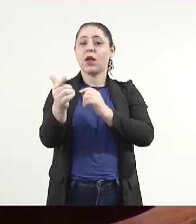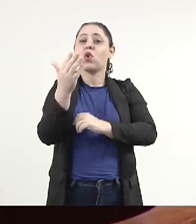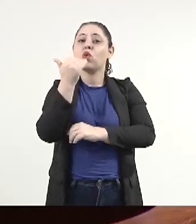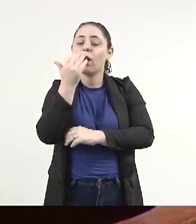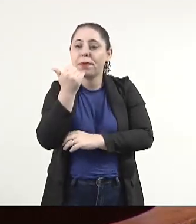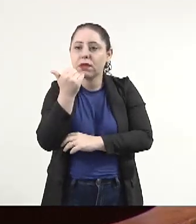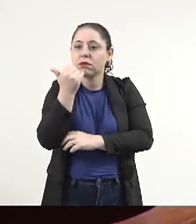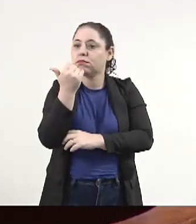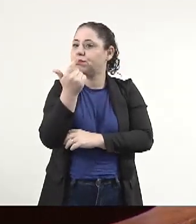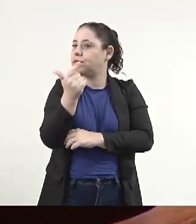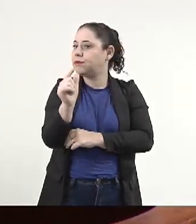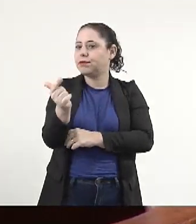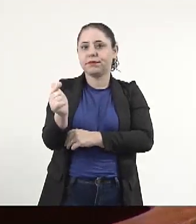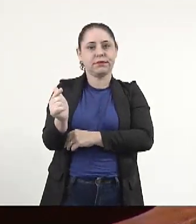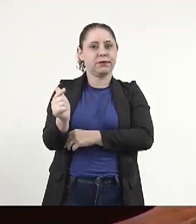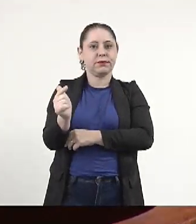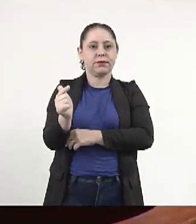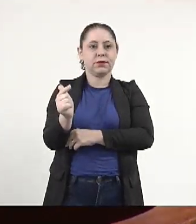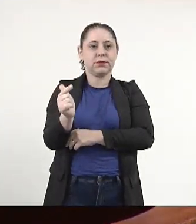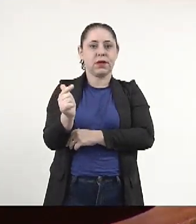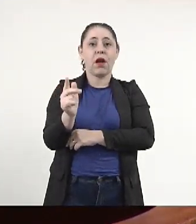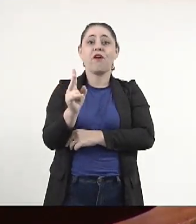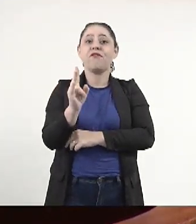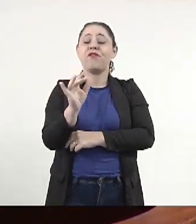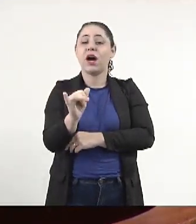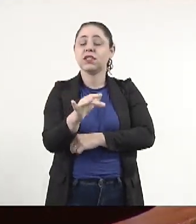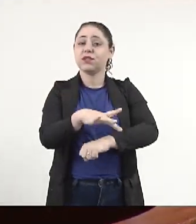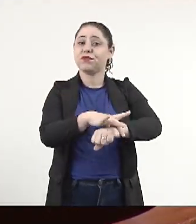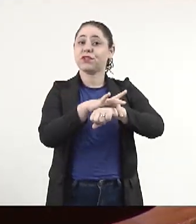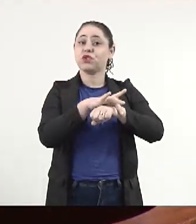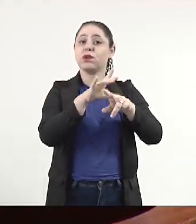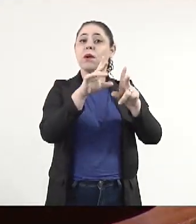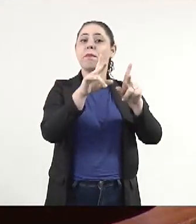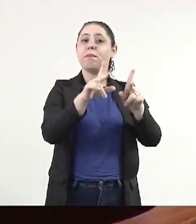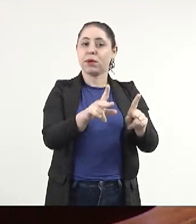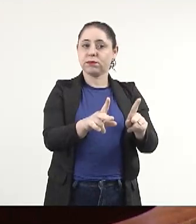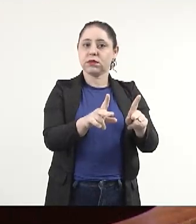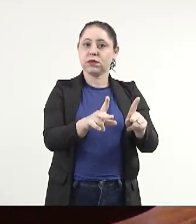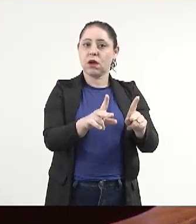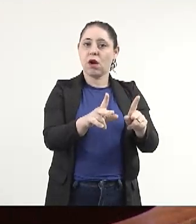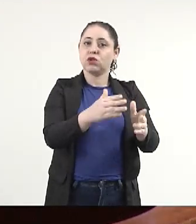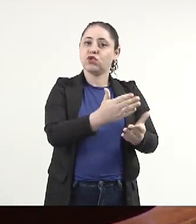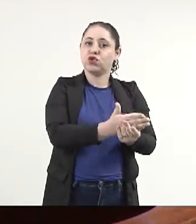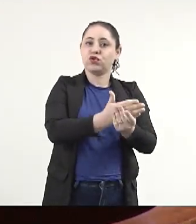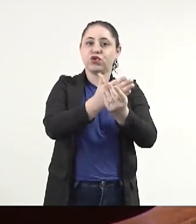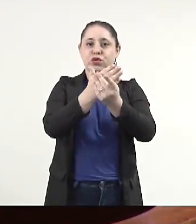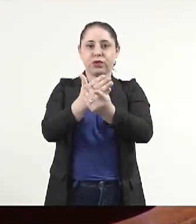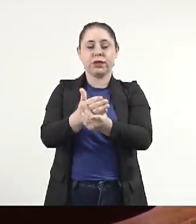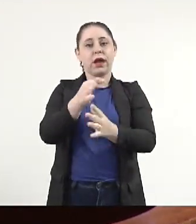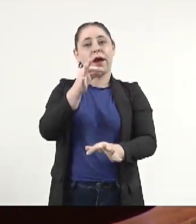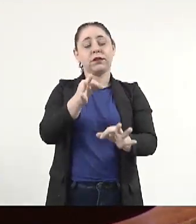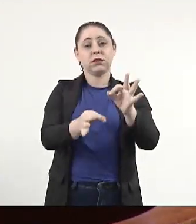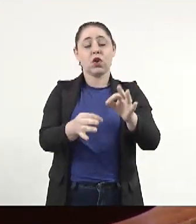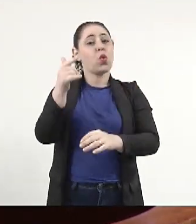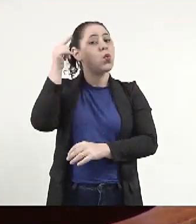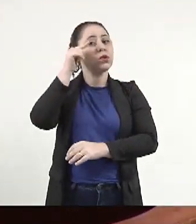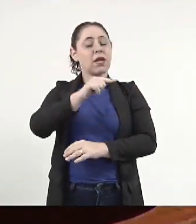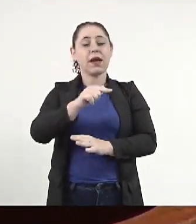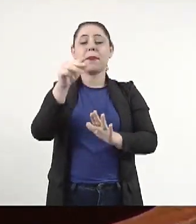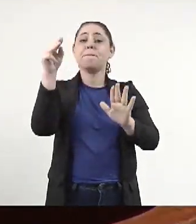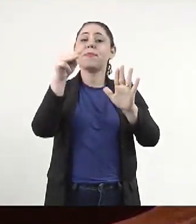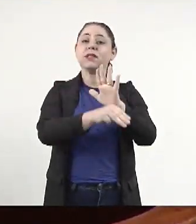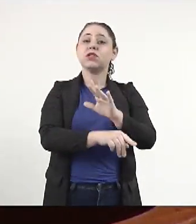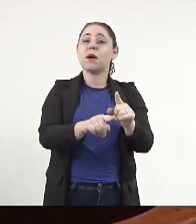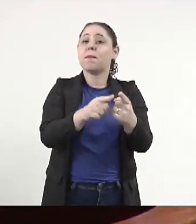dieta para suas crianças e não encontram, elas vão para a Defensoria Pública, elas entram na Justiça, ganham uma